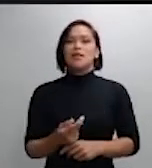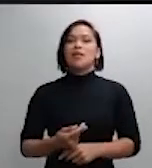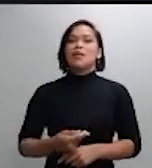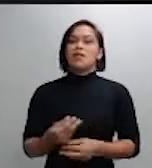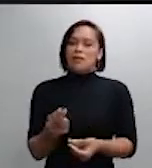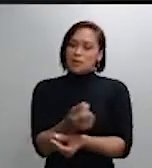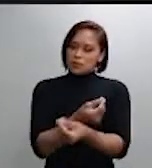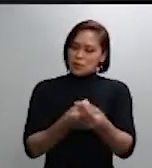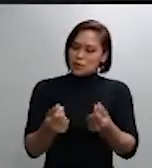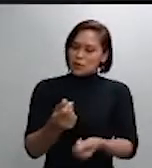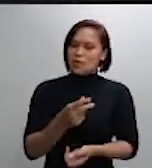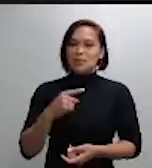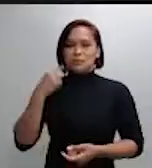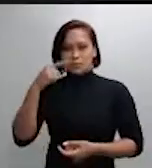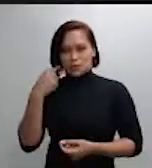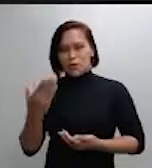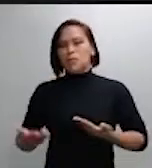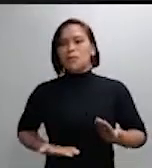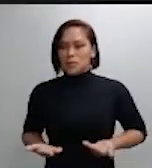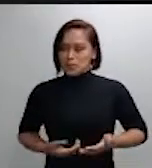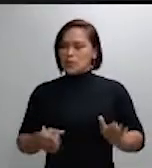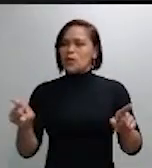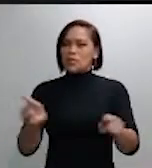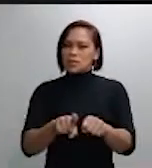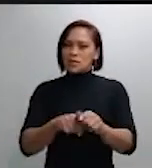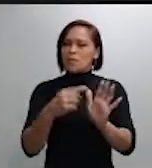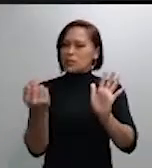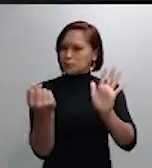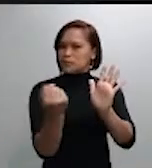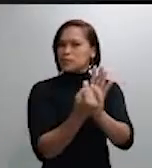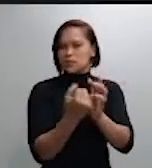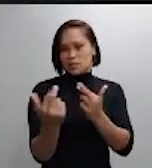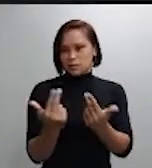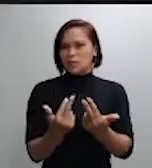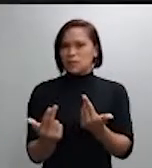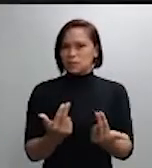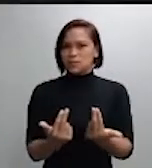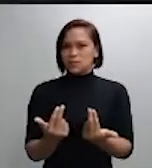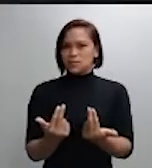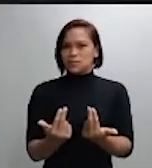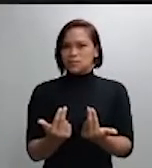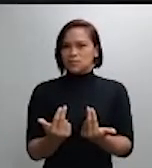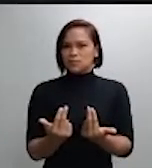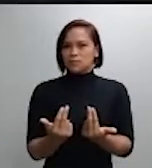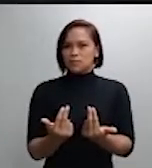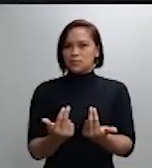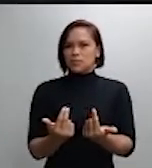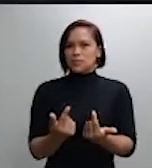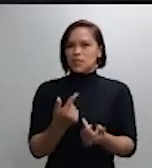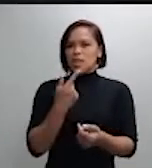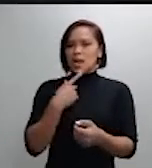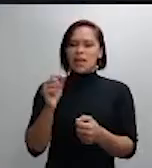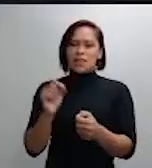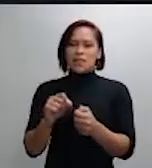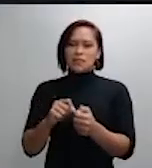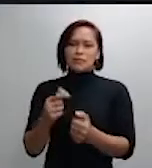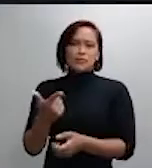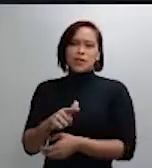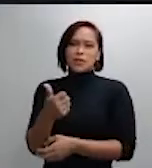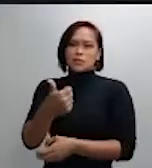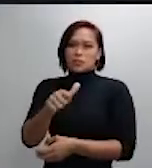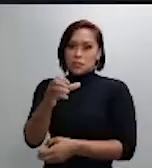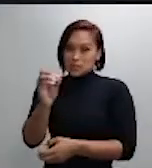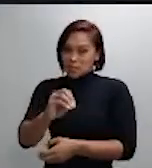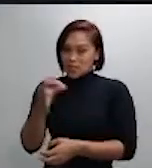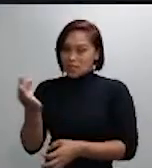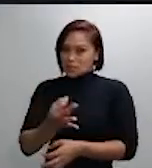públicos sejam fixados de forma irrisória. Que seja descumprido os 10% que estão no Código de